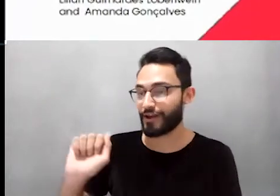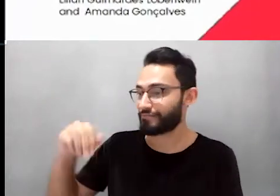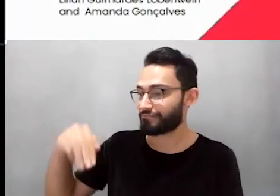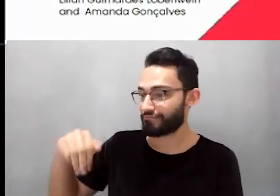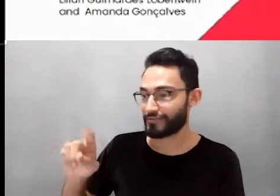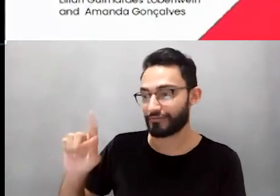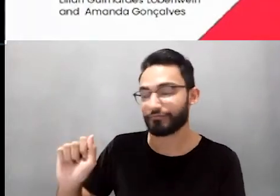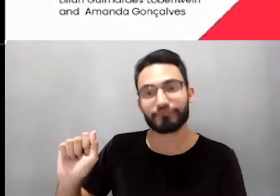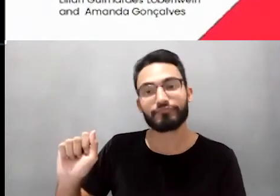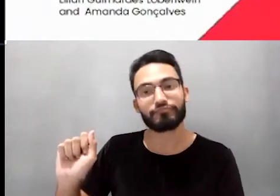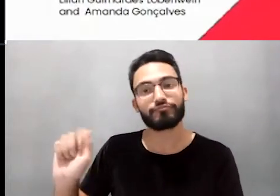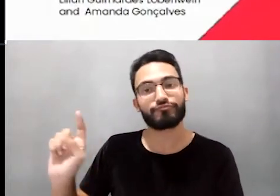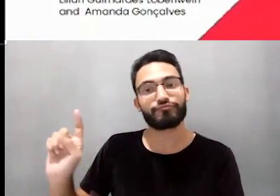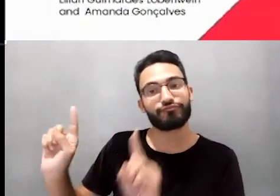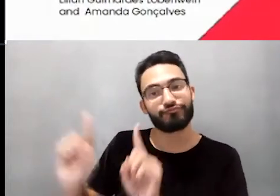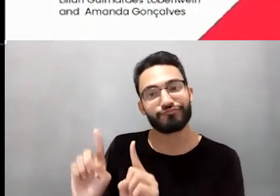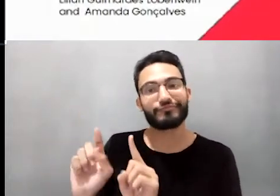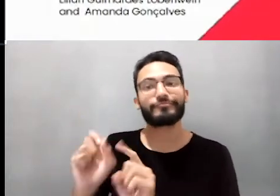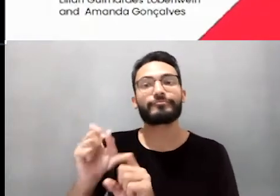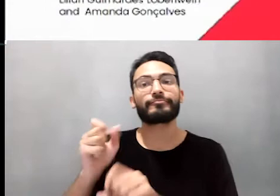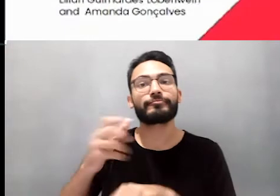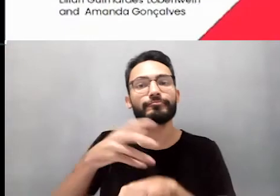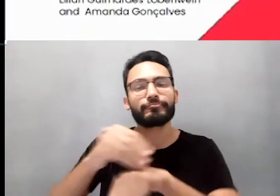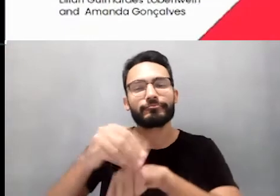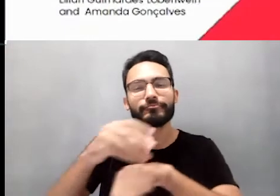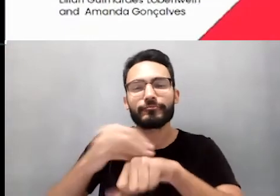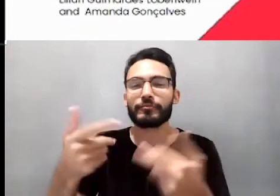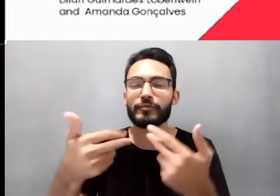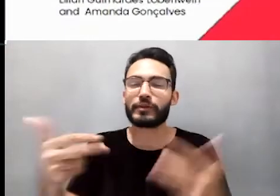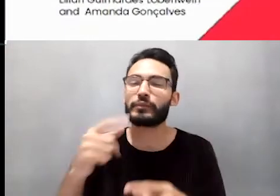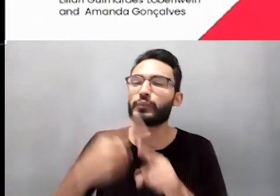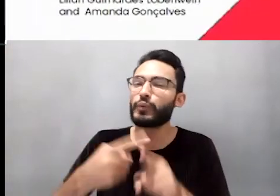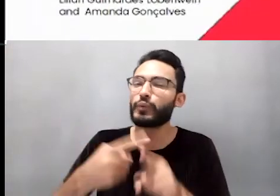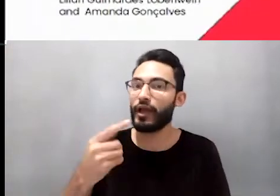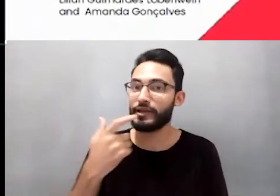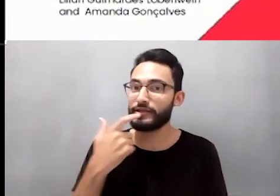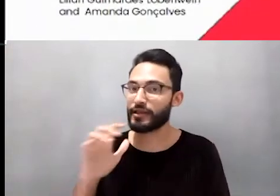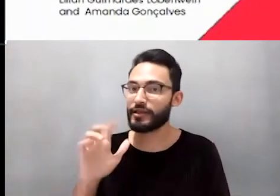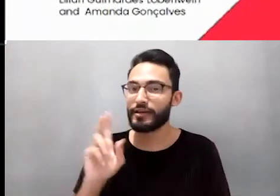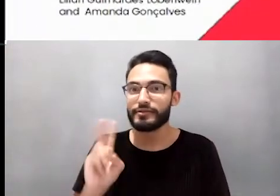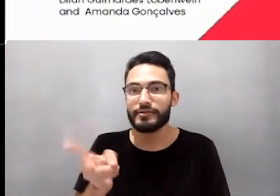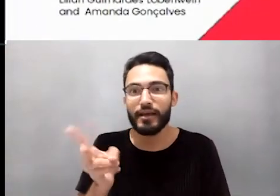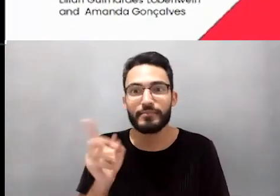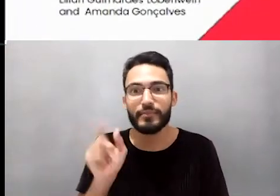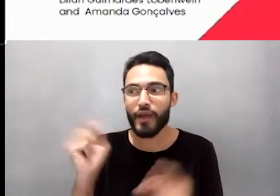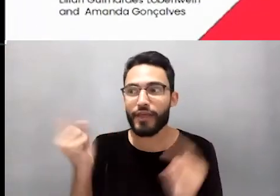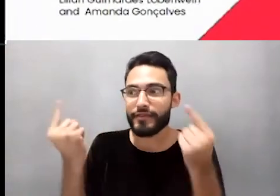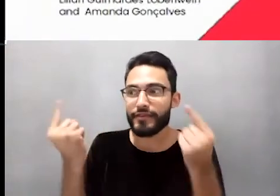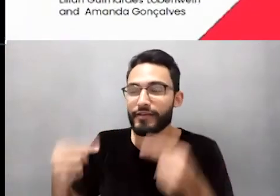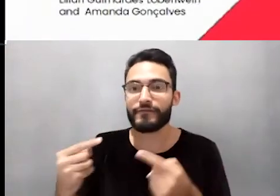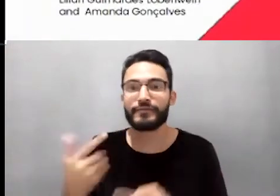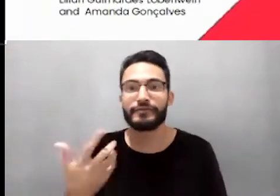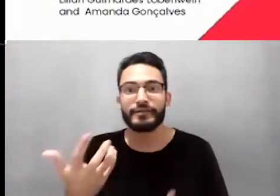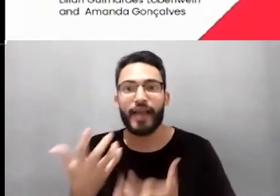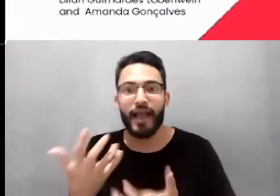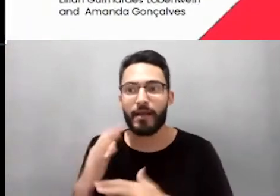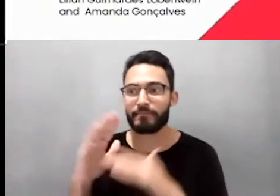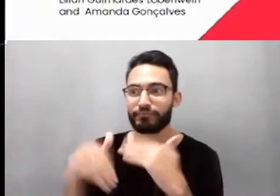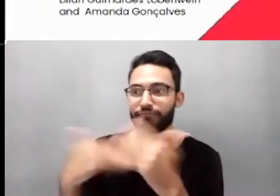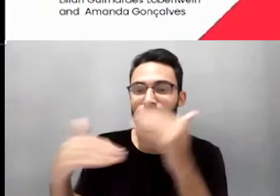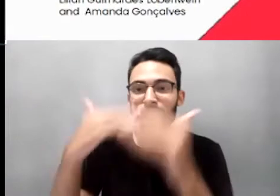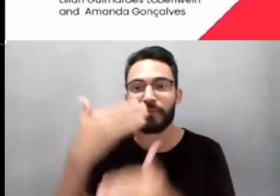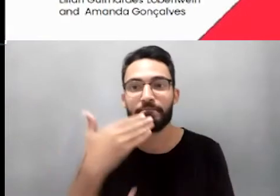empresa, eu costumo dizer que ela é positivamente incomodada, porque ela está sempre se desafiando, buscando melhorar,